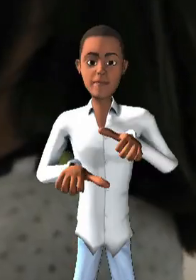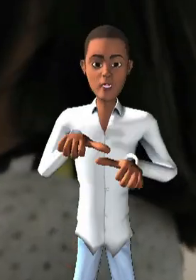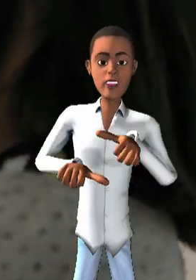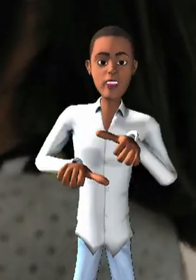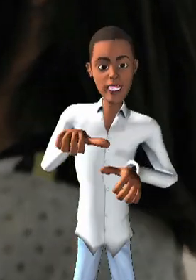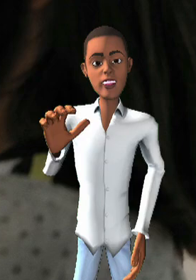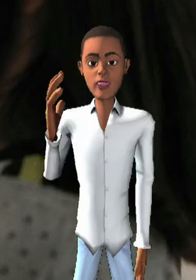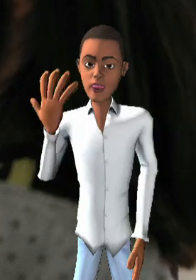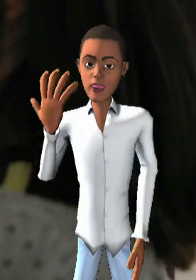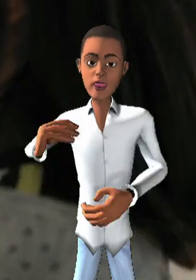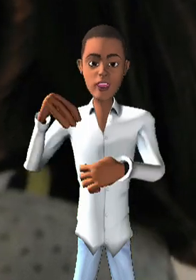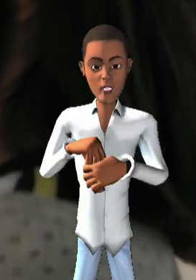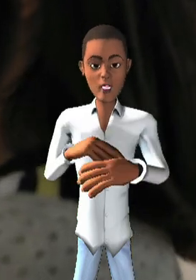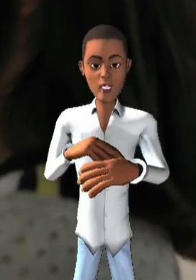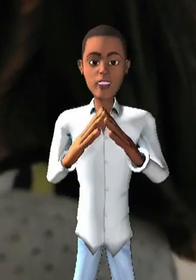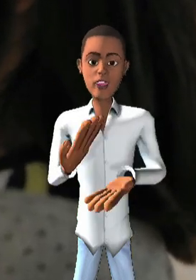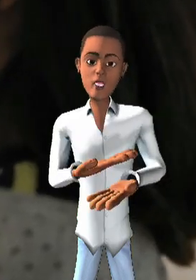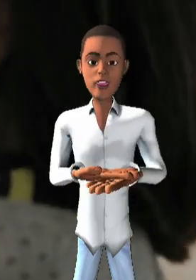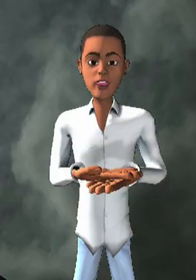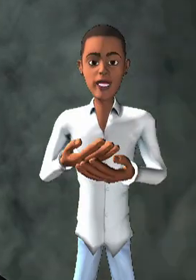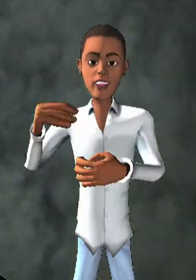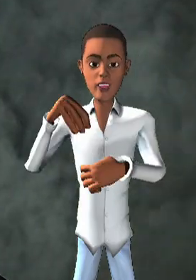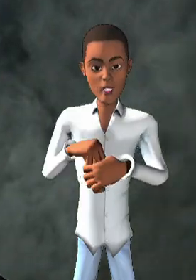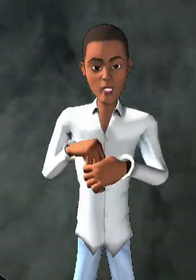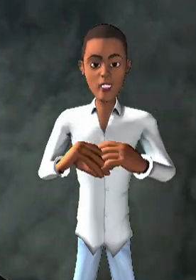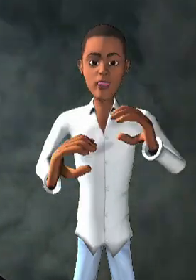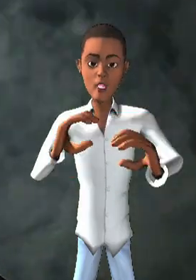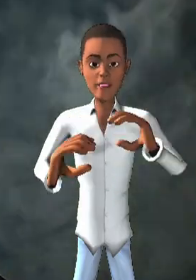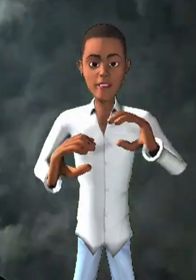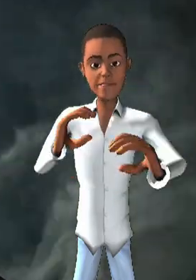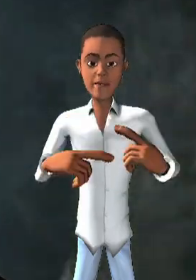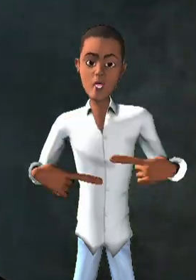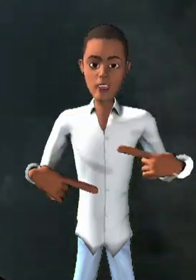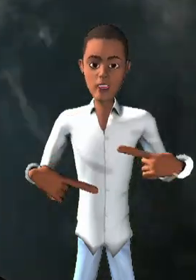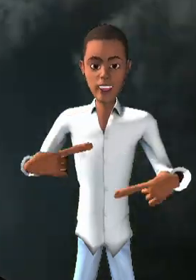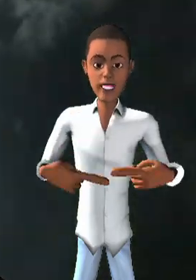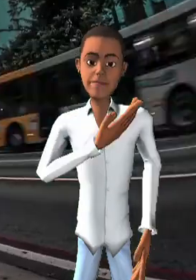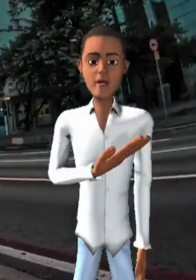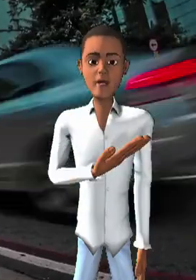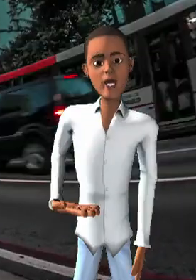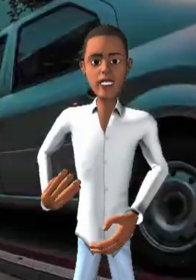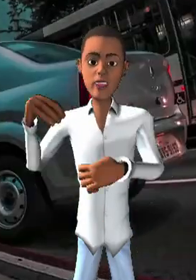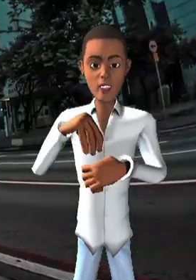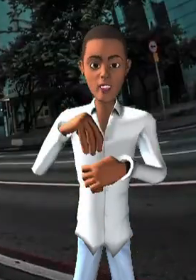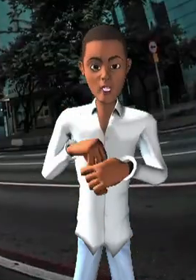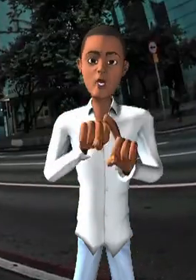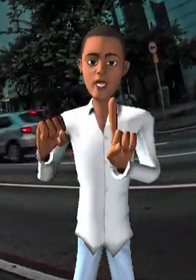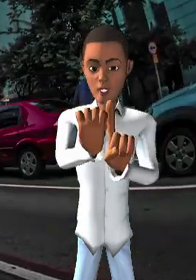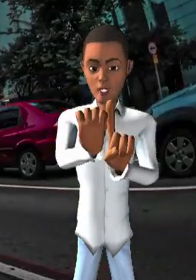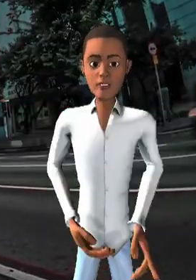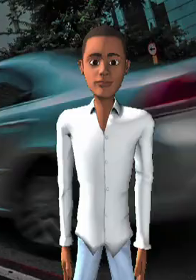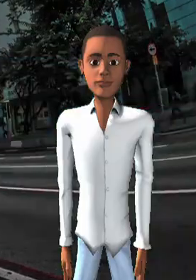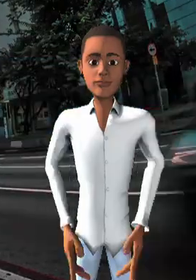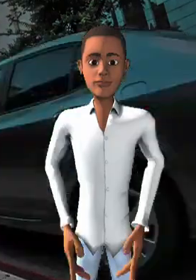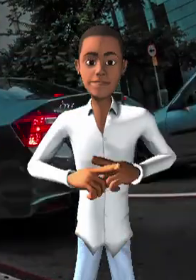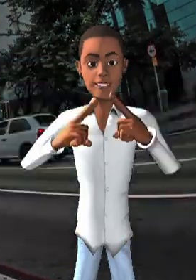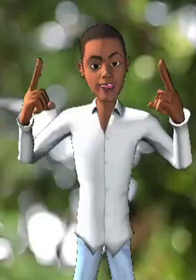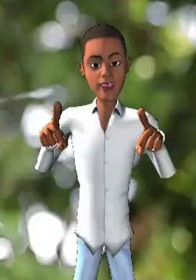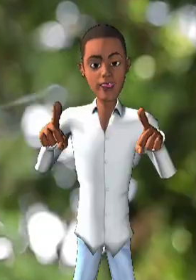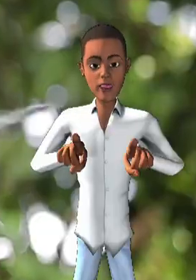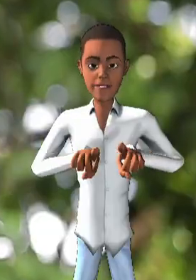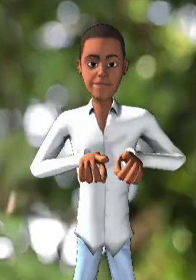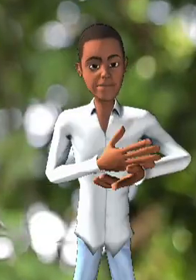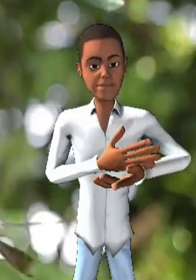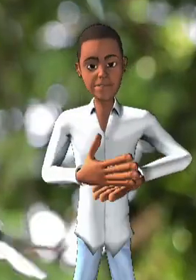as mudanças passam pelas escolas, pelos meios de comunicação, por políticas públicas, pela sociedade. Mas também